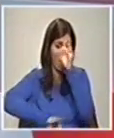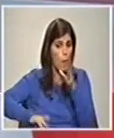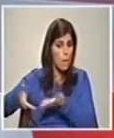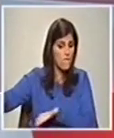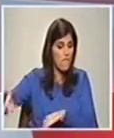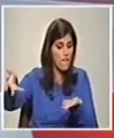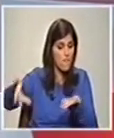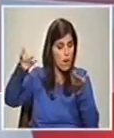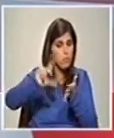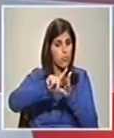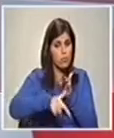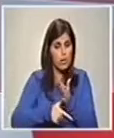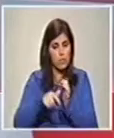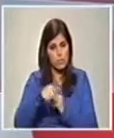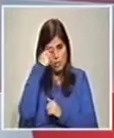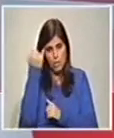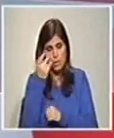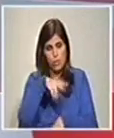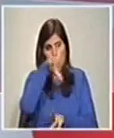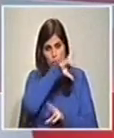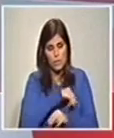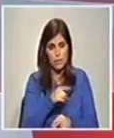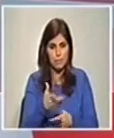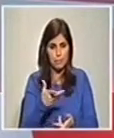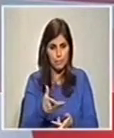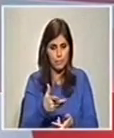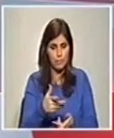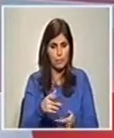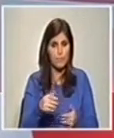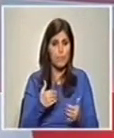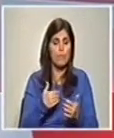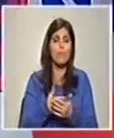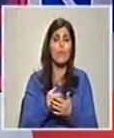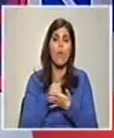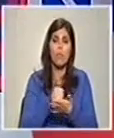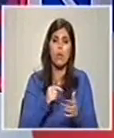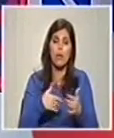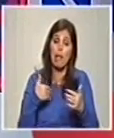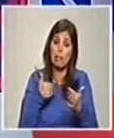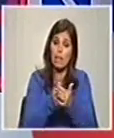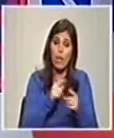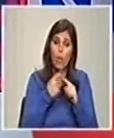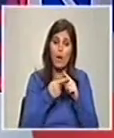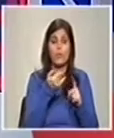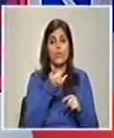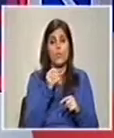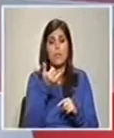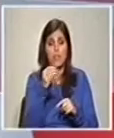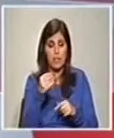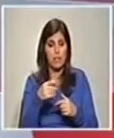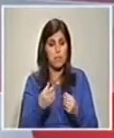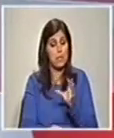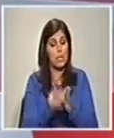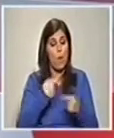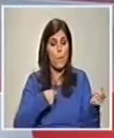projetos inovadores em termos da sua evolução de projetos. Esta área foi incentivada também, não é? Exatamente. Isto vem criar um mercado. E o mercado